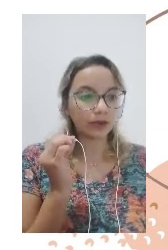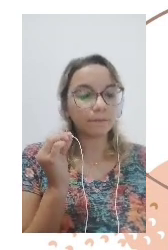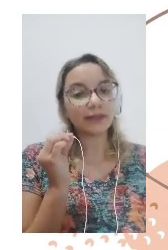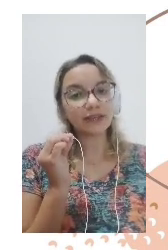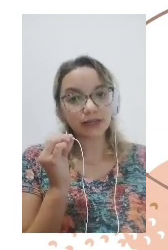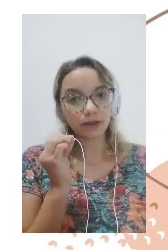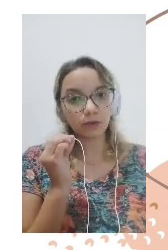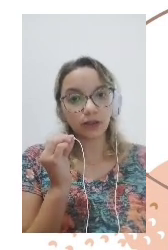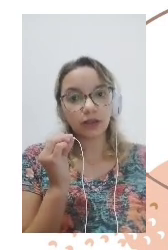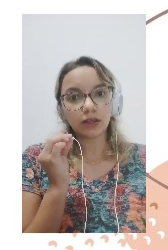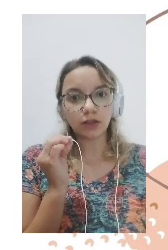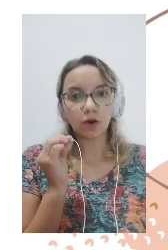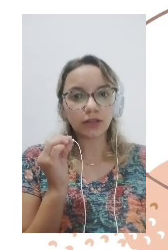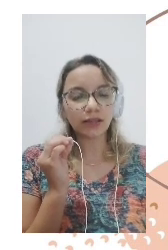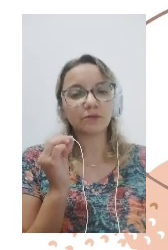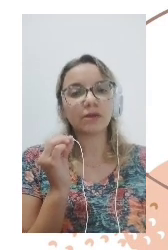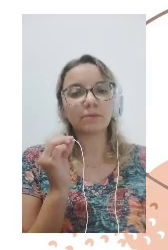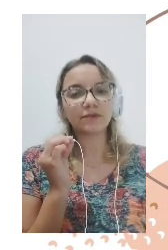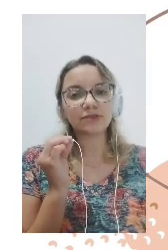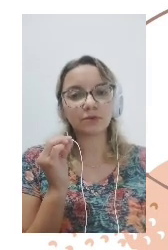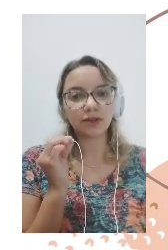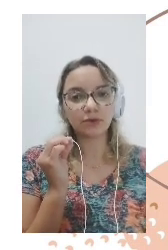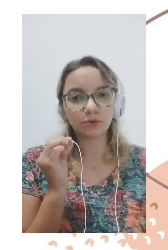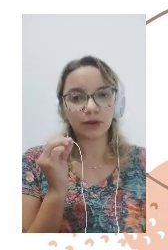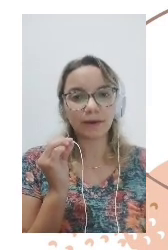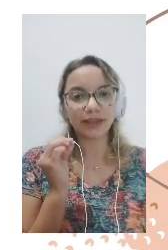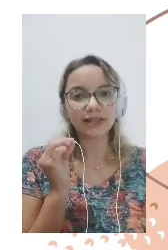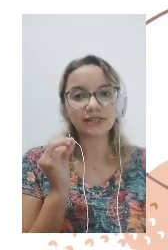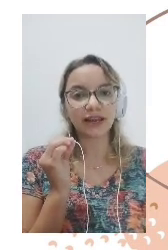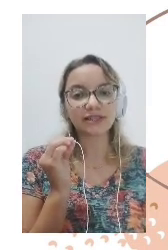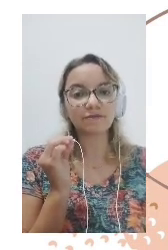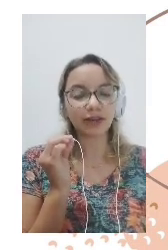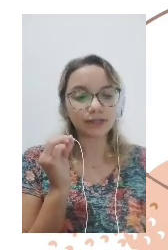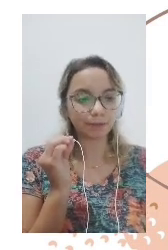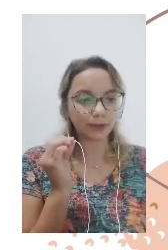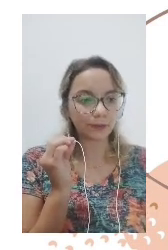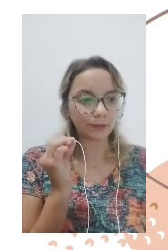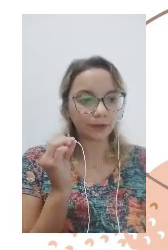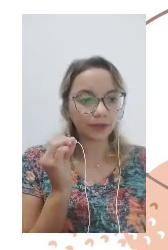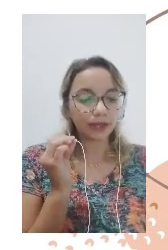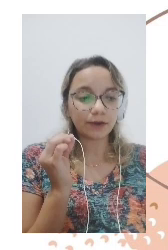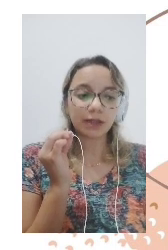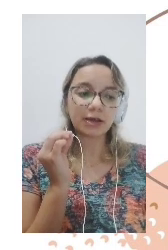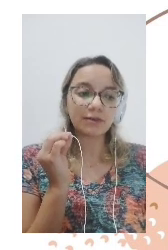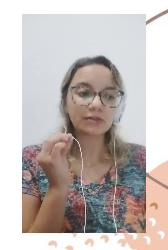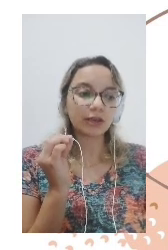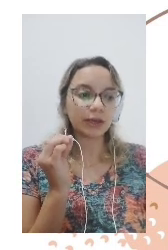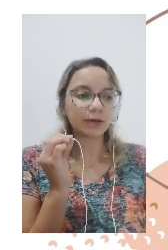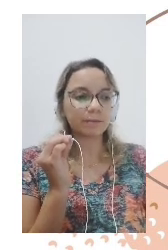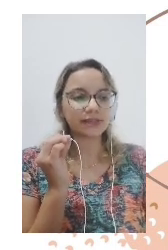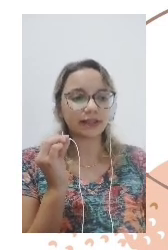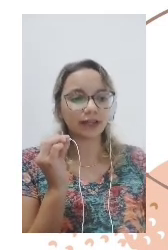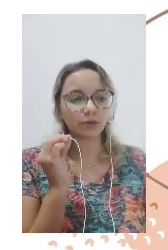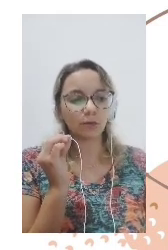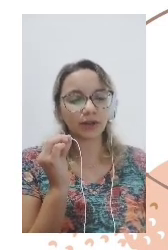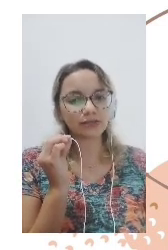458, ministrado e coordenado pela professora doutora Maria das Graças Farias Pinto. E o tema que eu escolhi